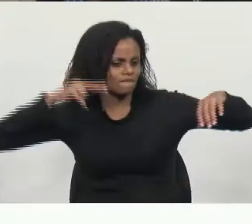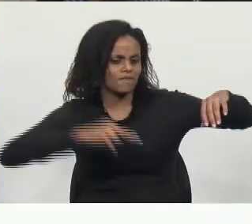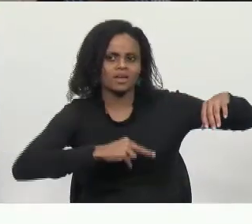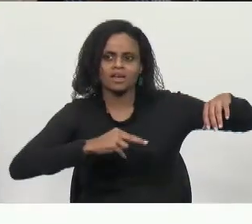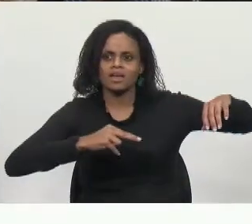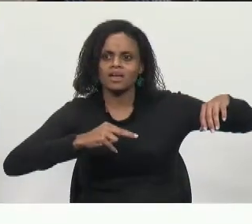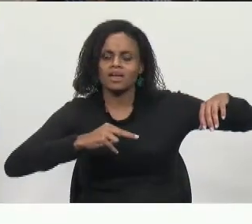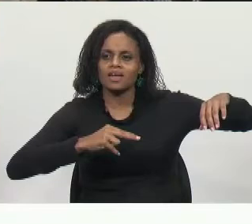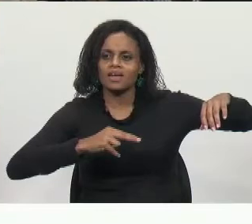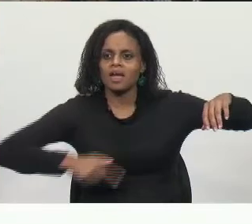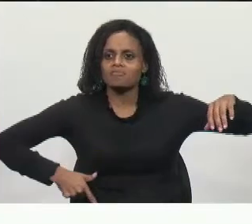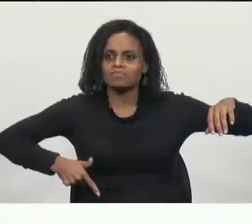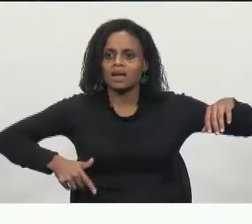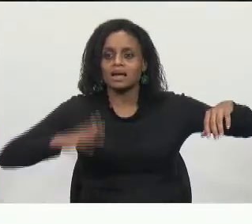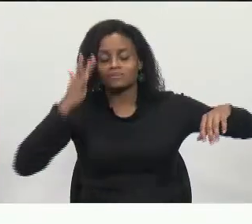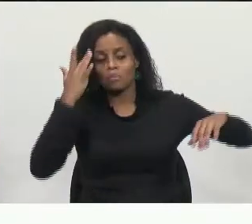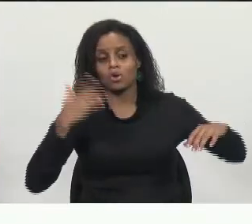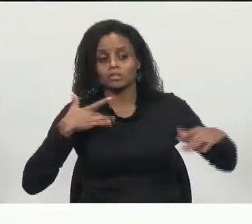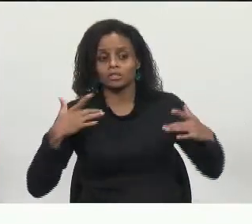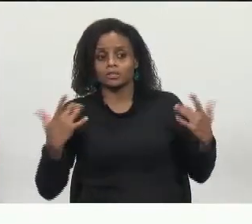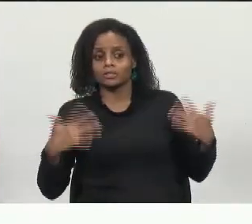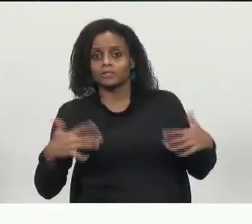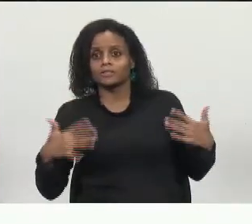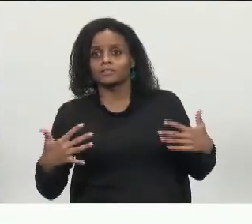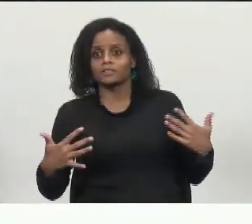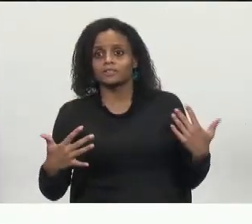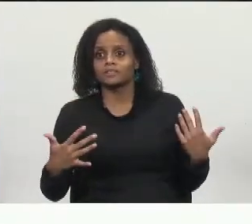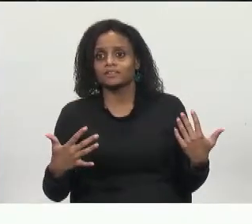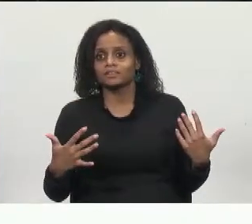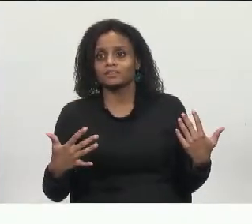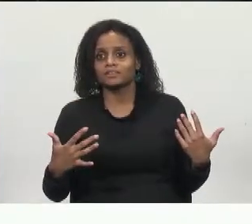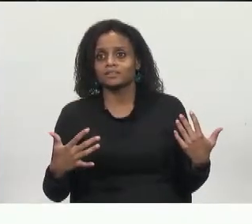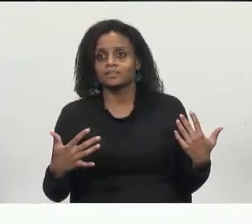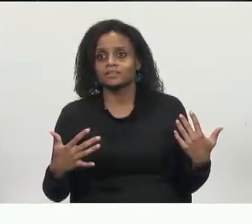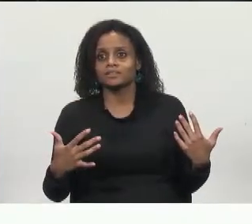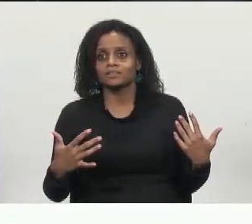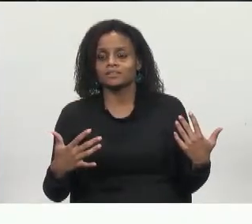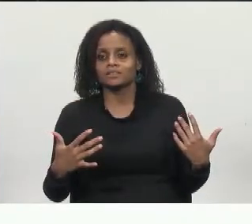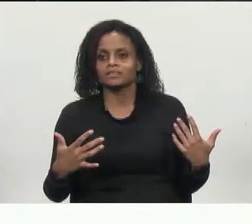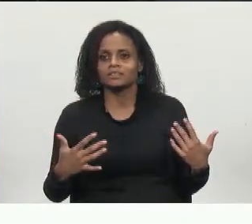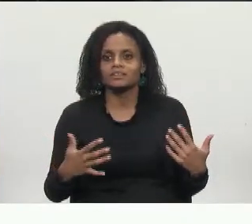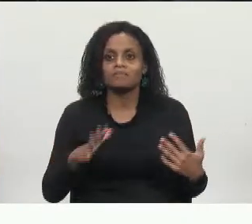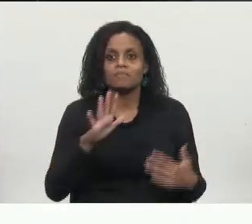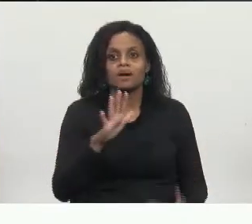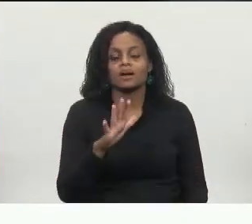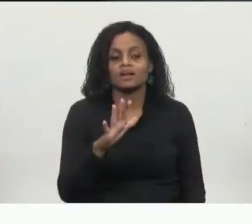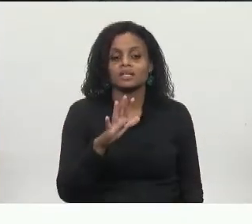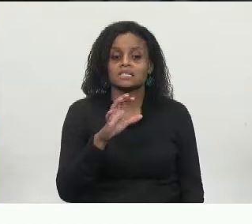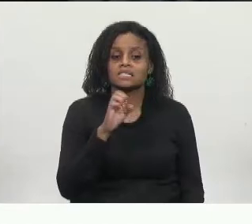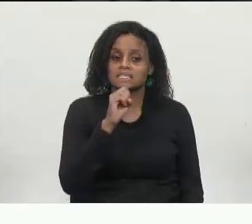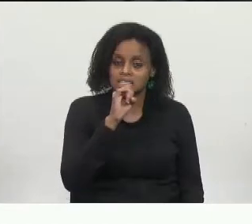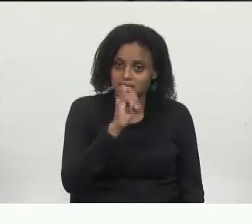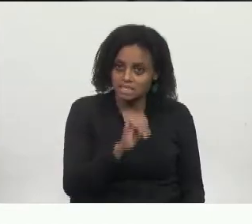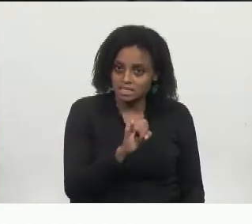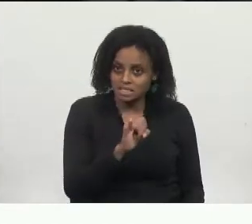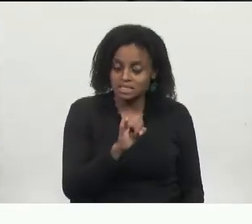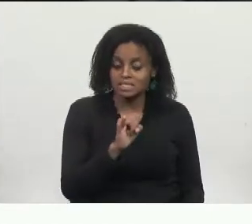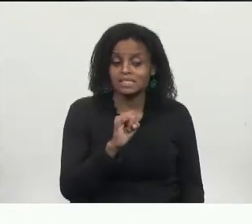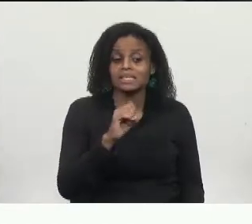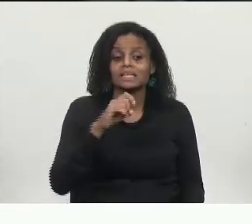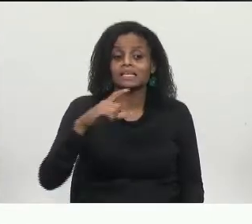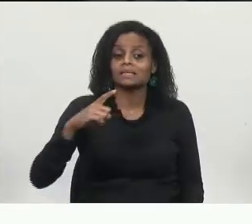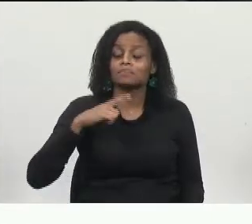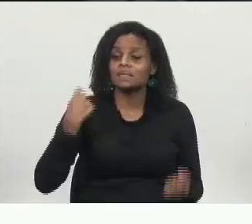pode se sentir intimidado. Eu tenho minhas resistências realmente ao plenário. Mas desde que no plenário tenha